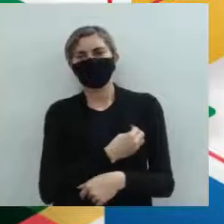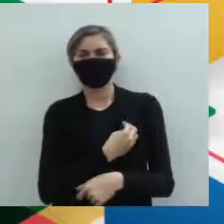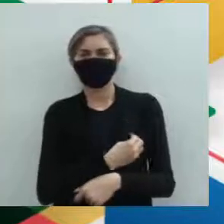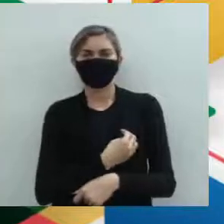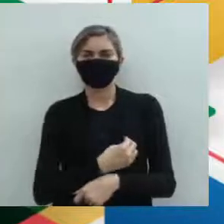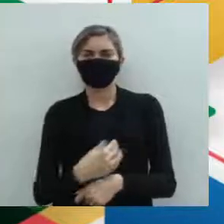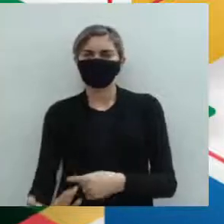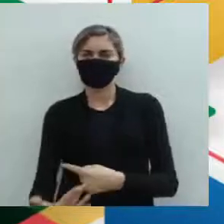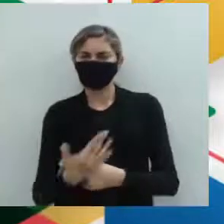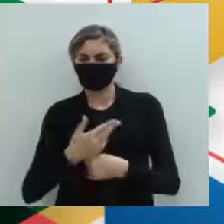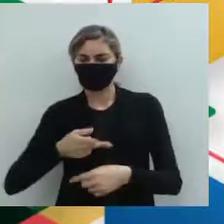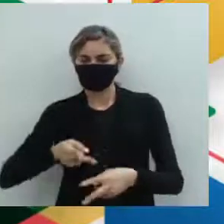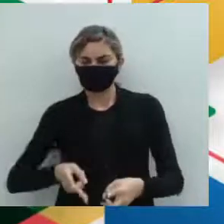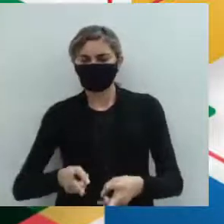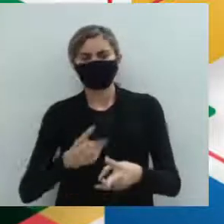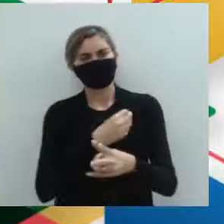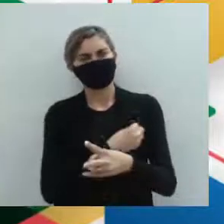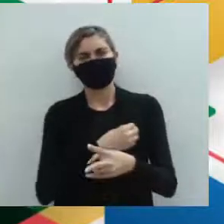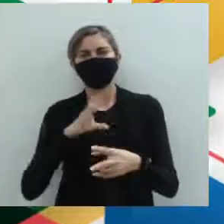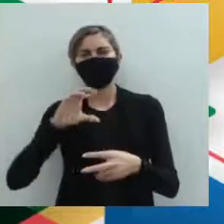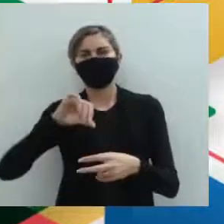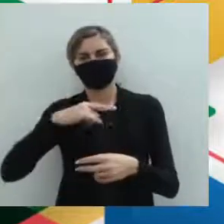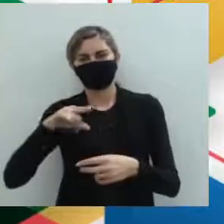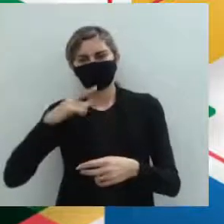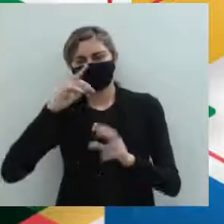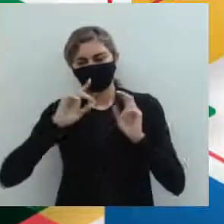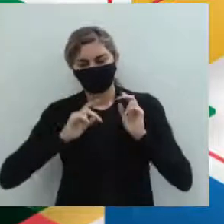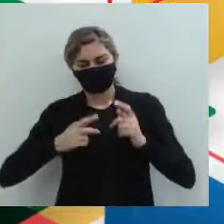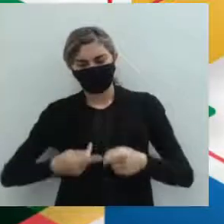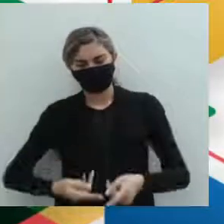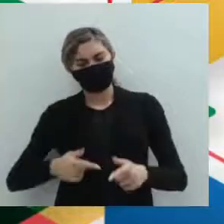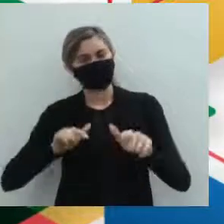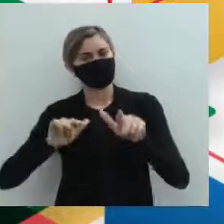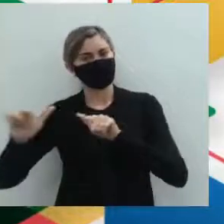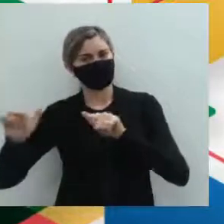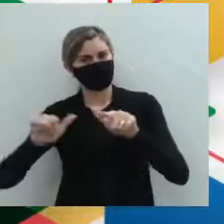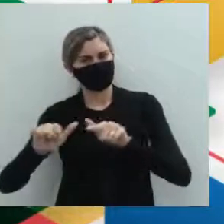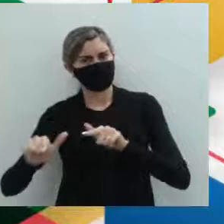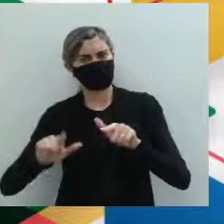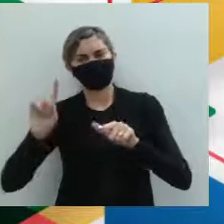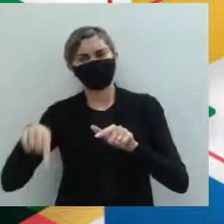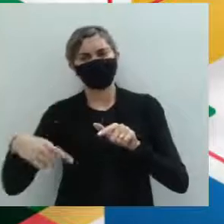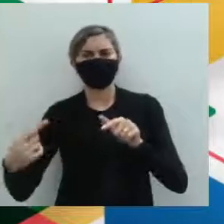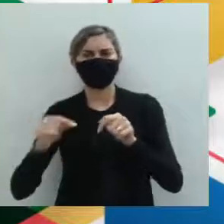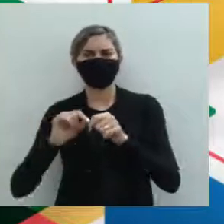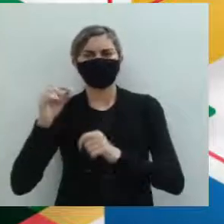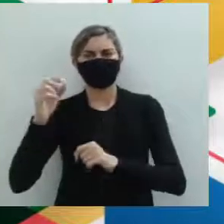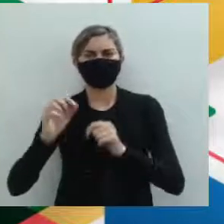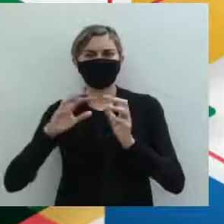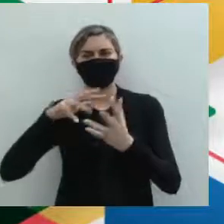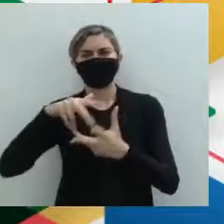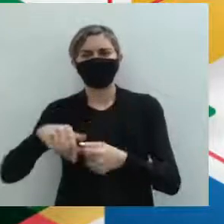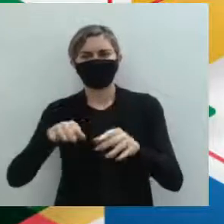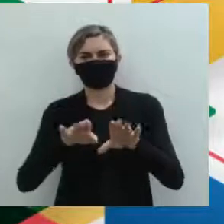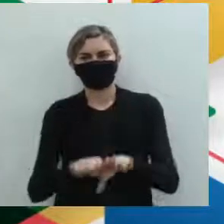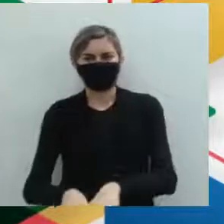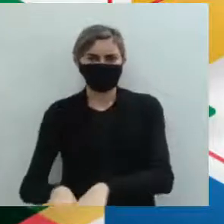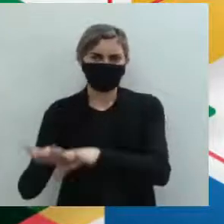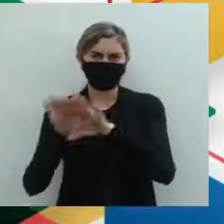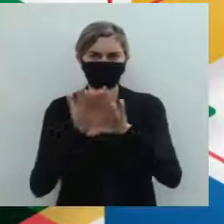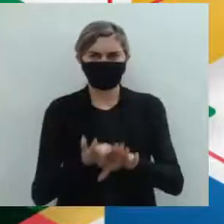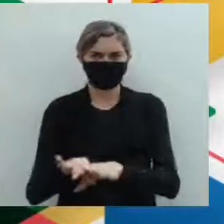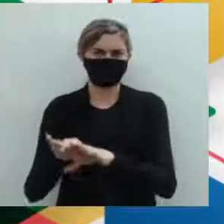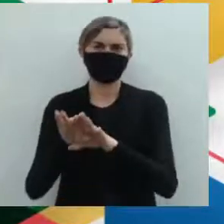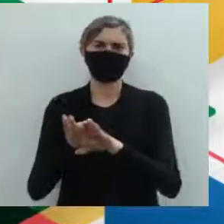si. Entretanto, a condição humana do trabalho é a produção para o mundo comum. O